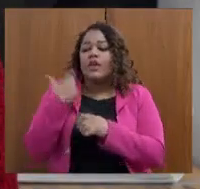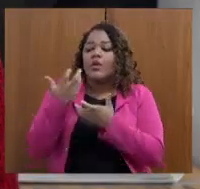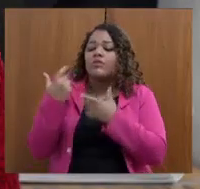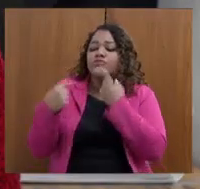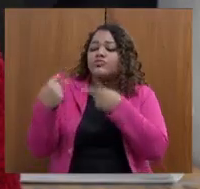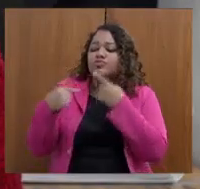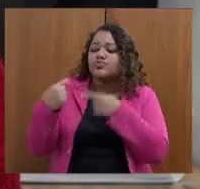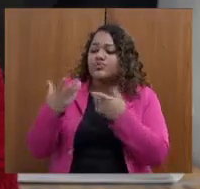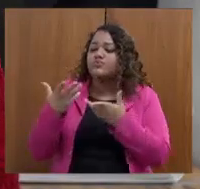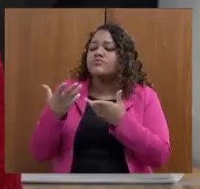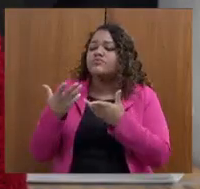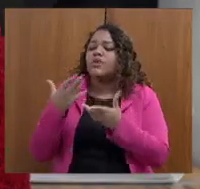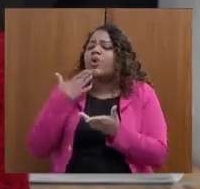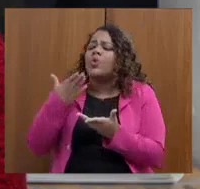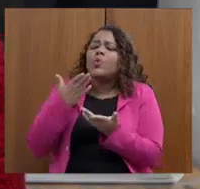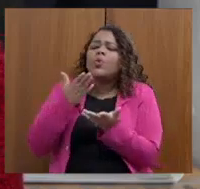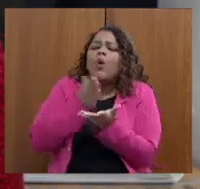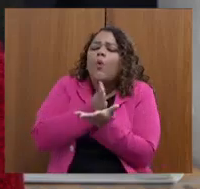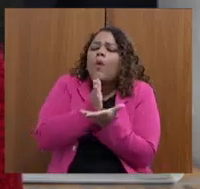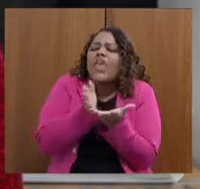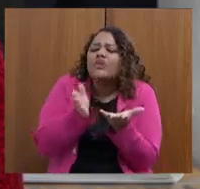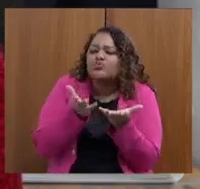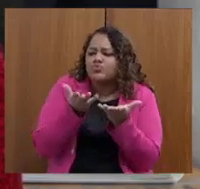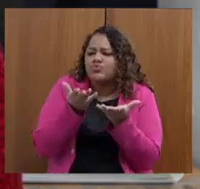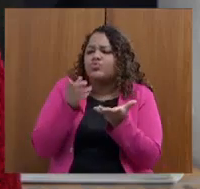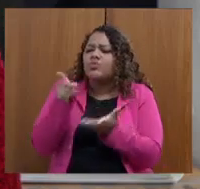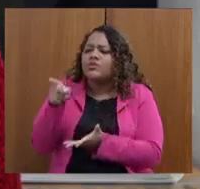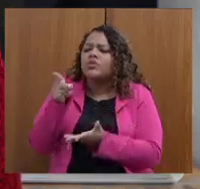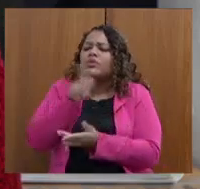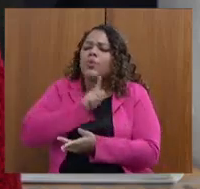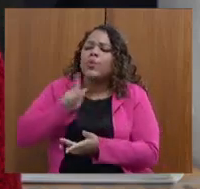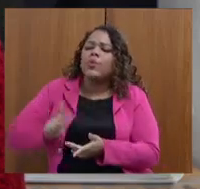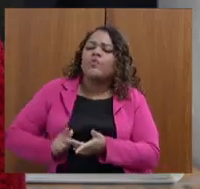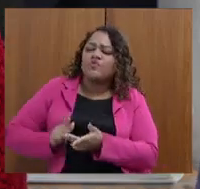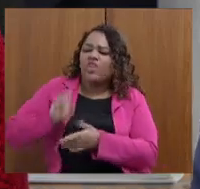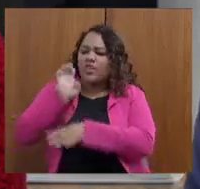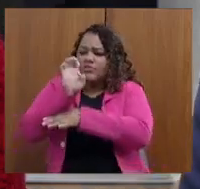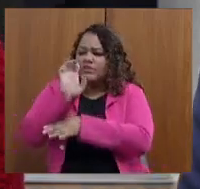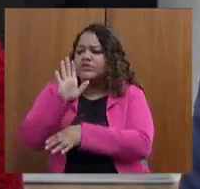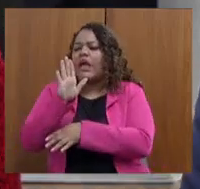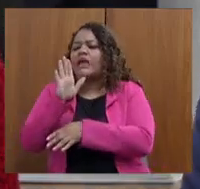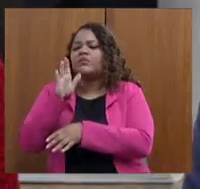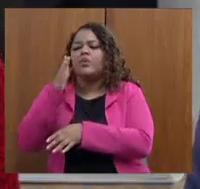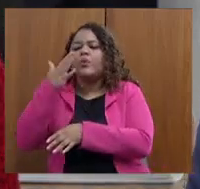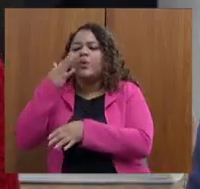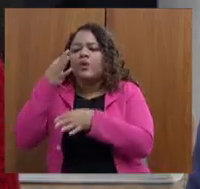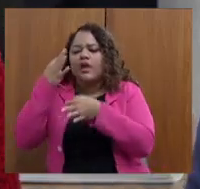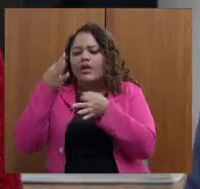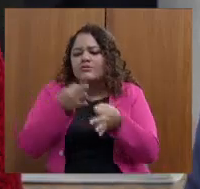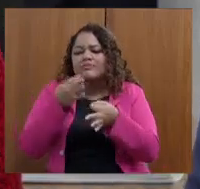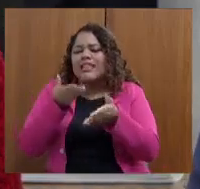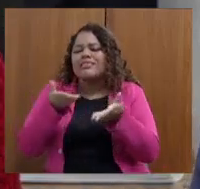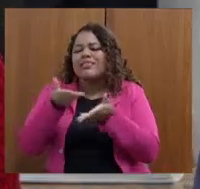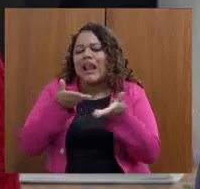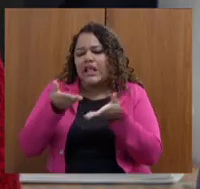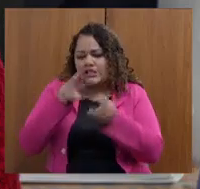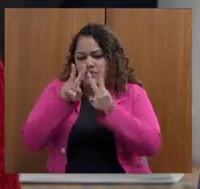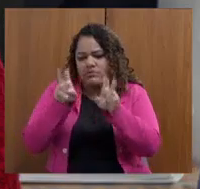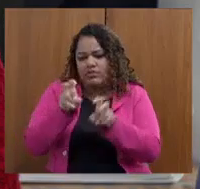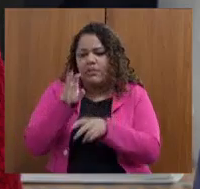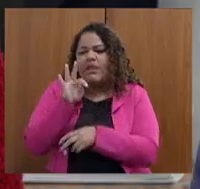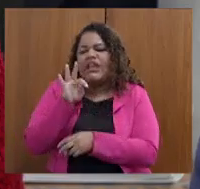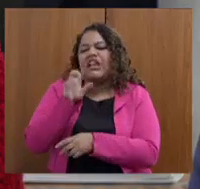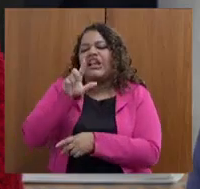com que o Governo do Estado está tratando a questão do leite porque ela me preocupa e eu quero tratar